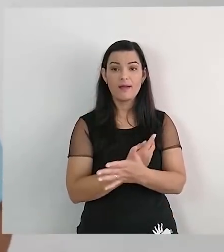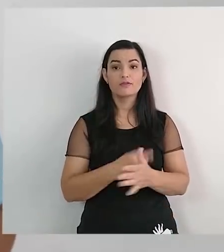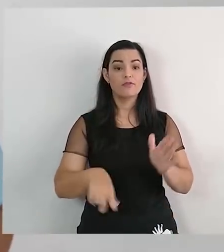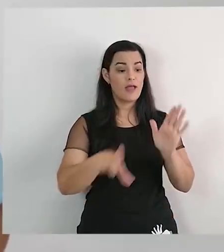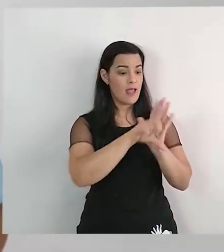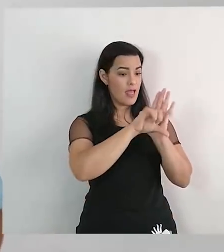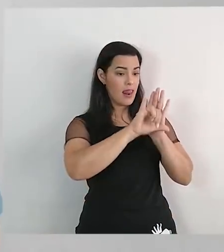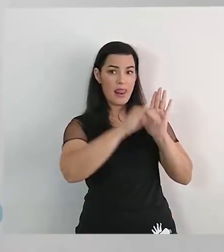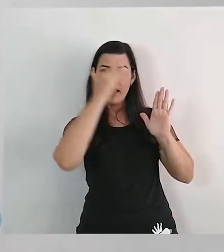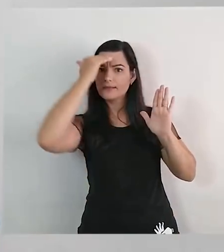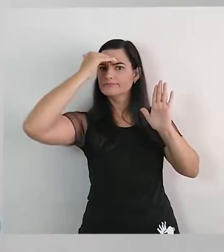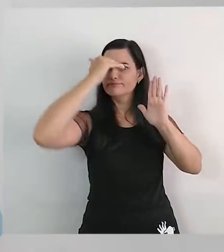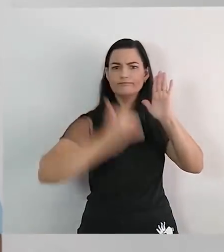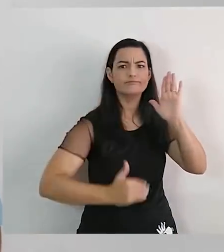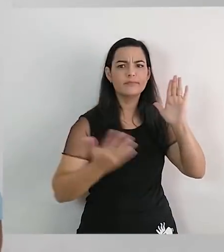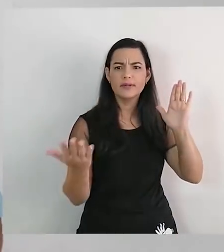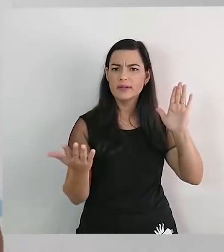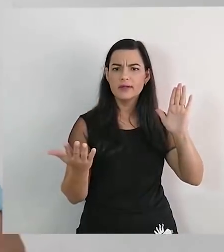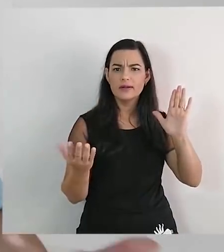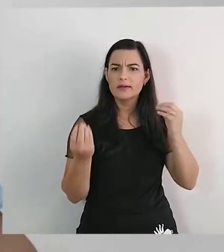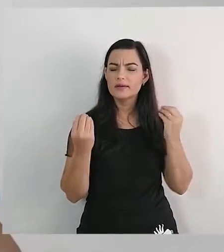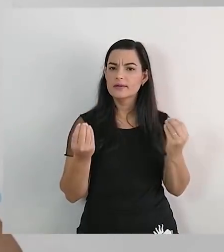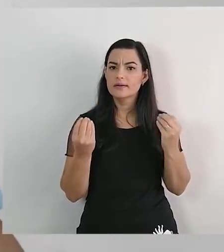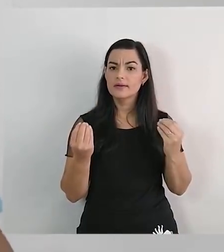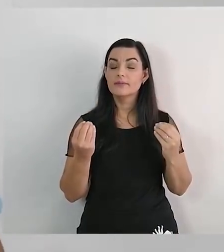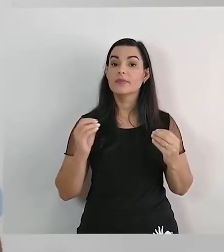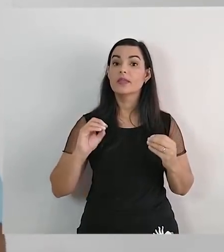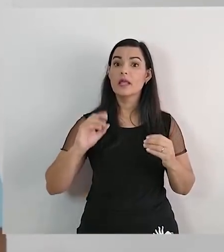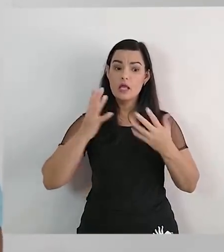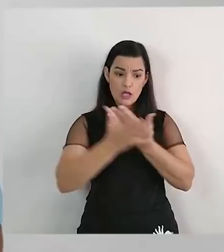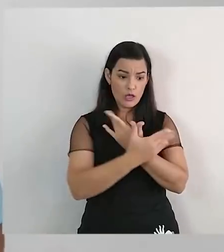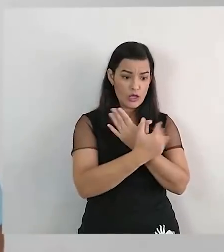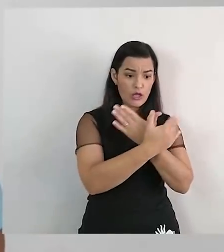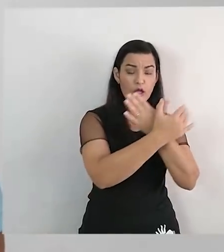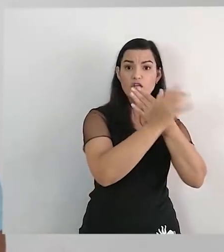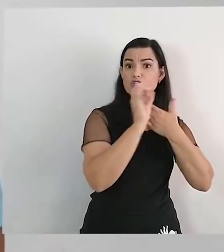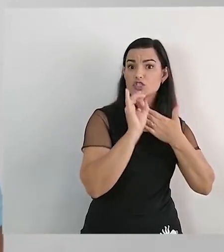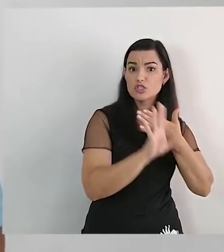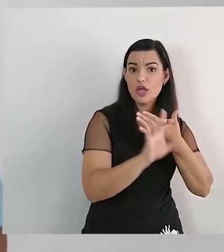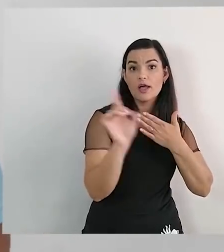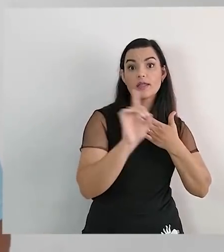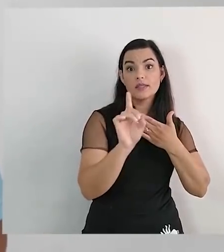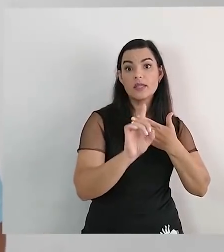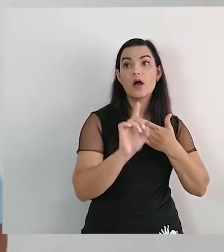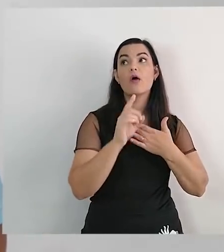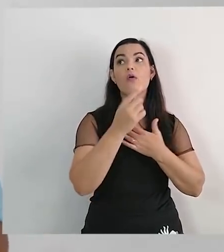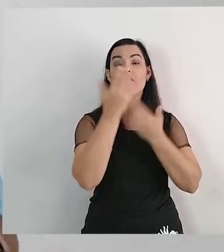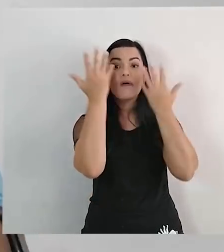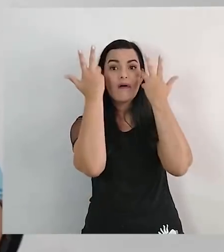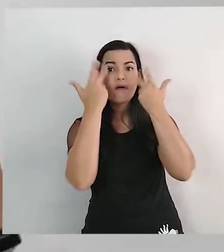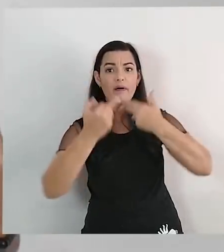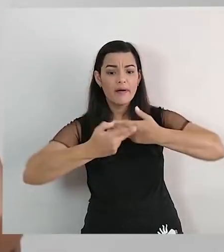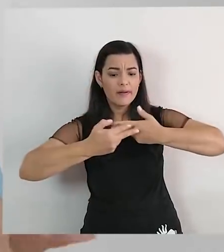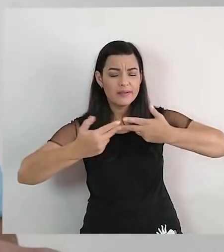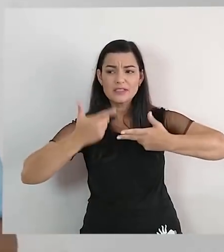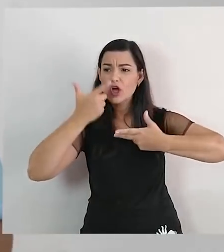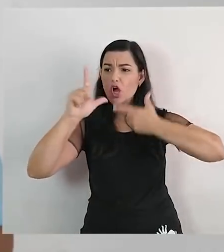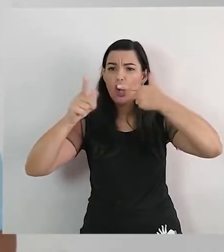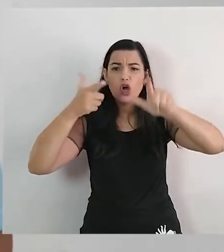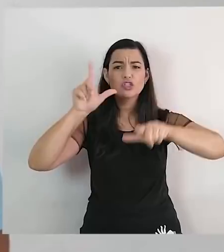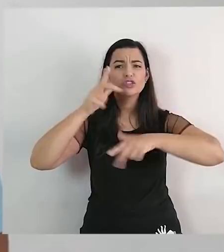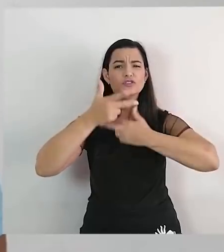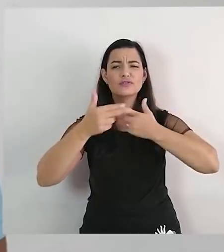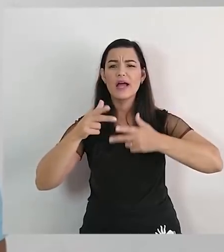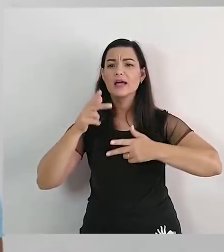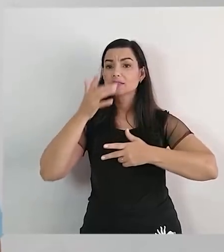Não acontece apenas com as borboletas, outros animais, infelizmente, são capturados e depois